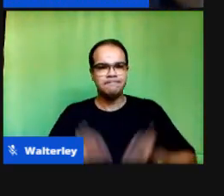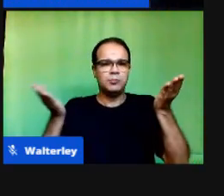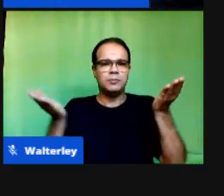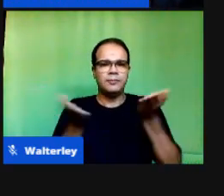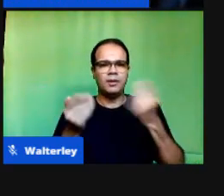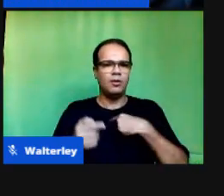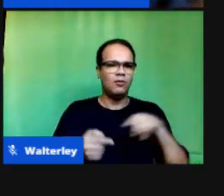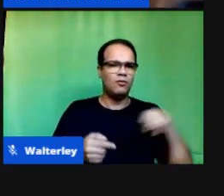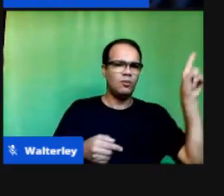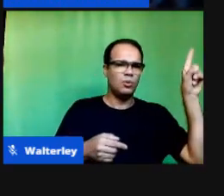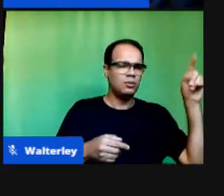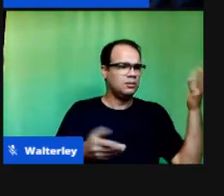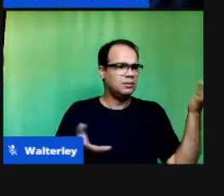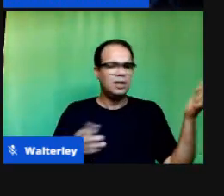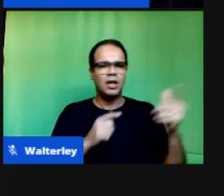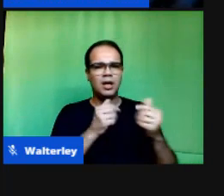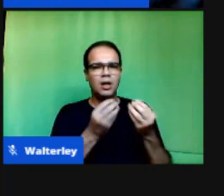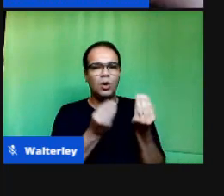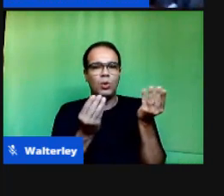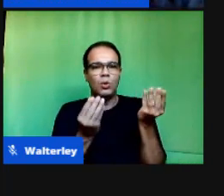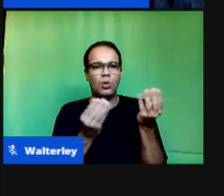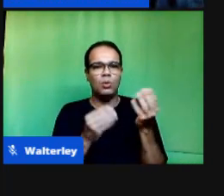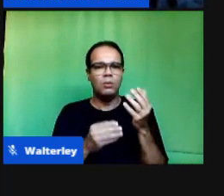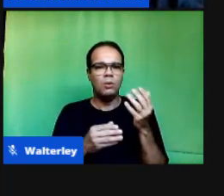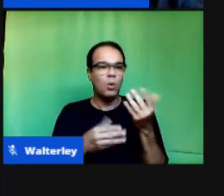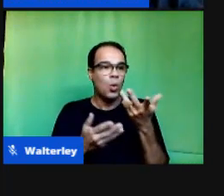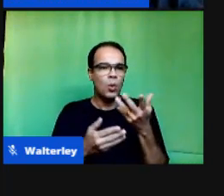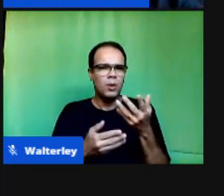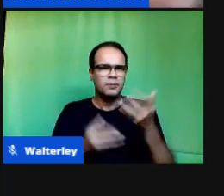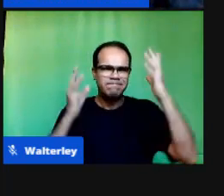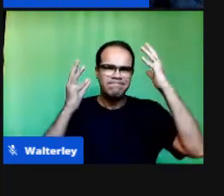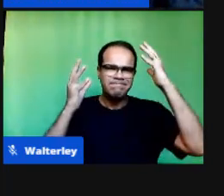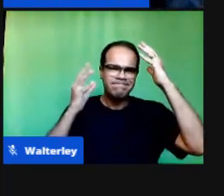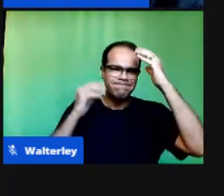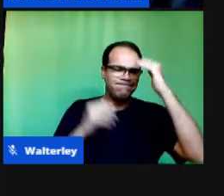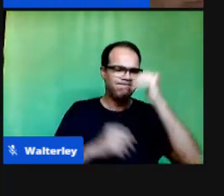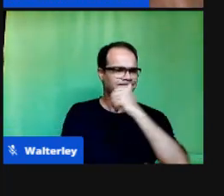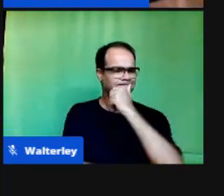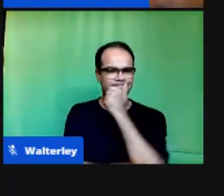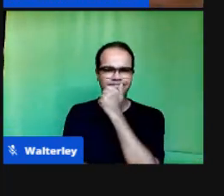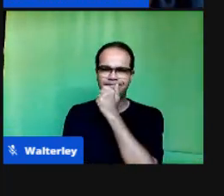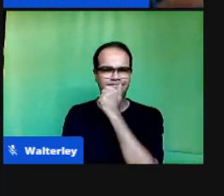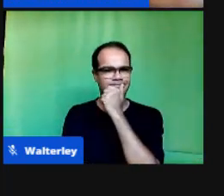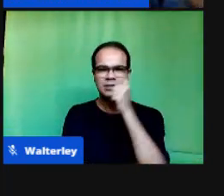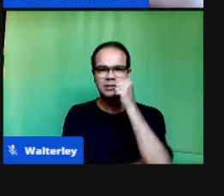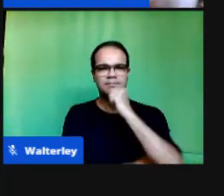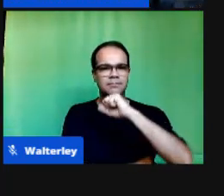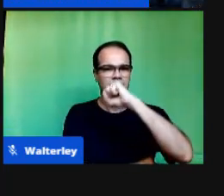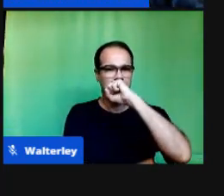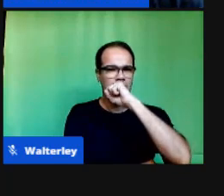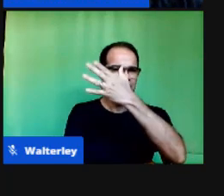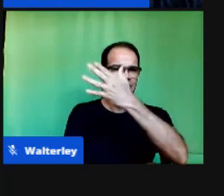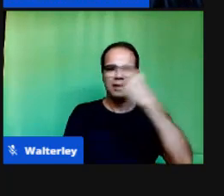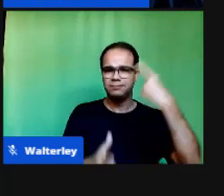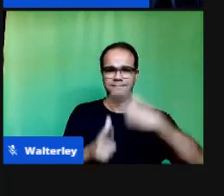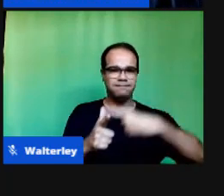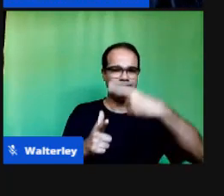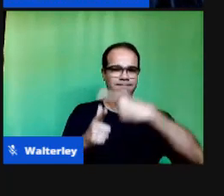minha mãe está com um problema grave? E você não pode ir atendê-la agora,